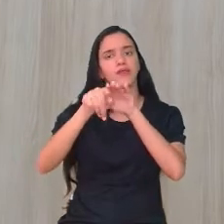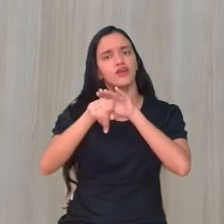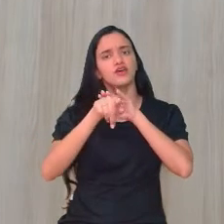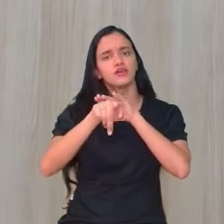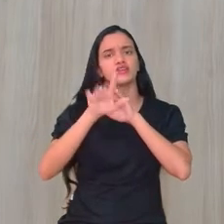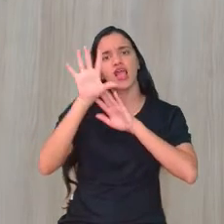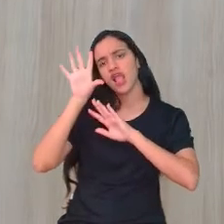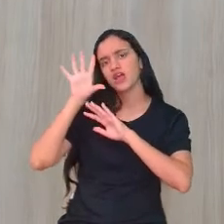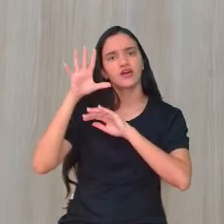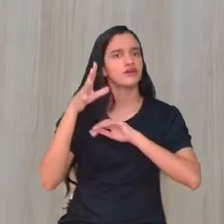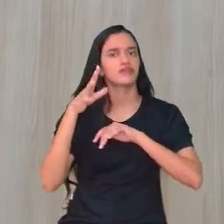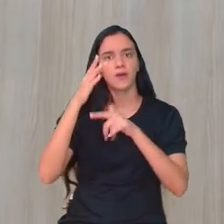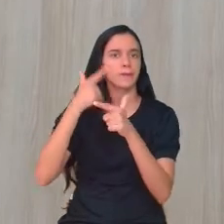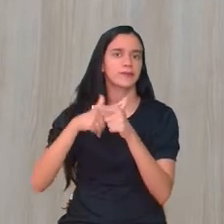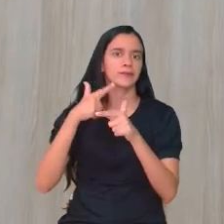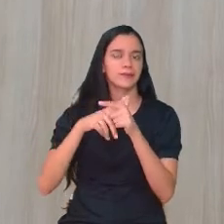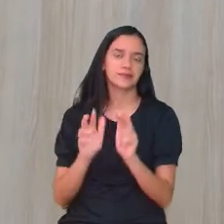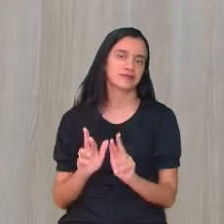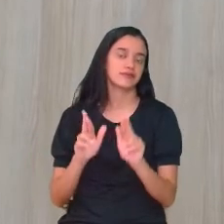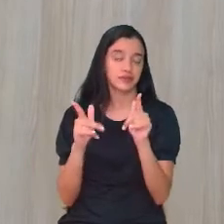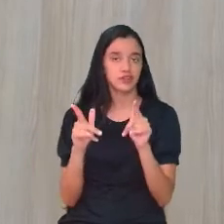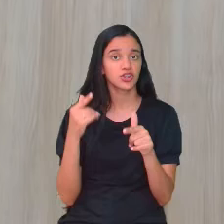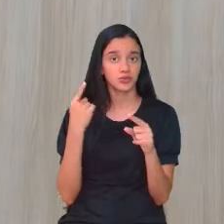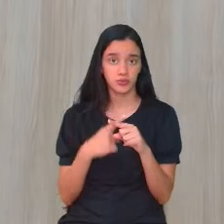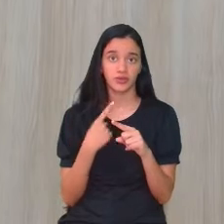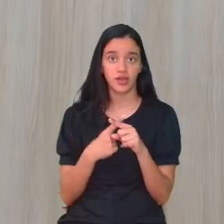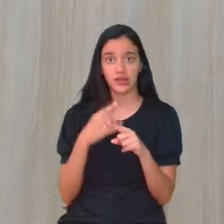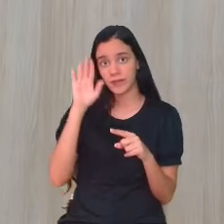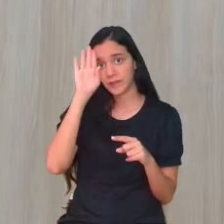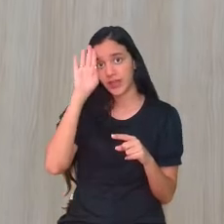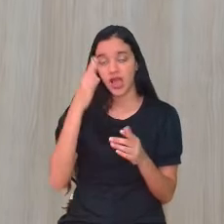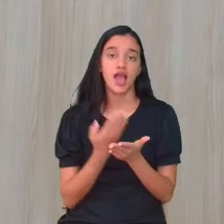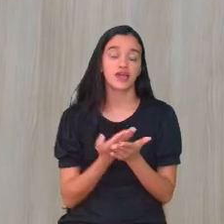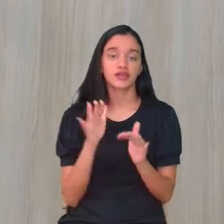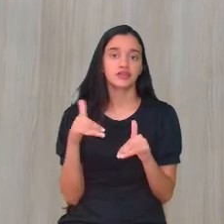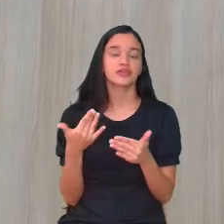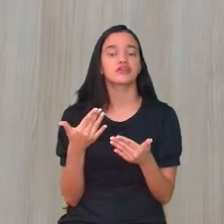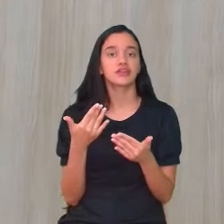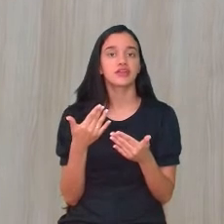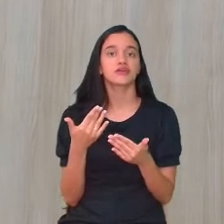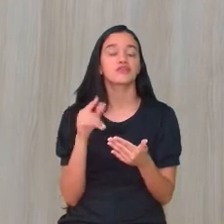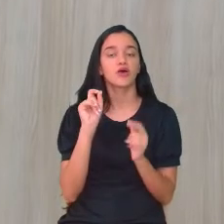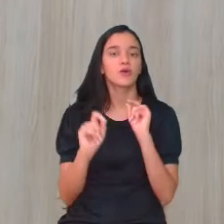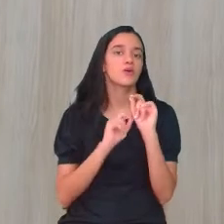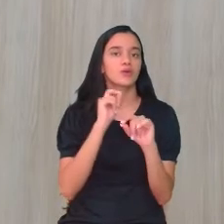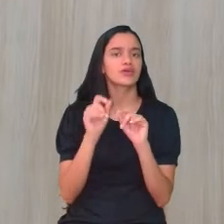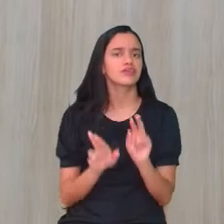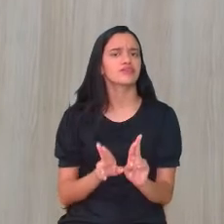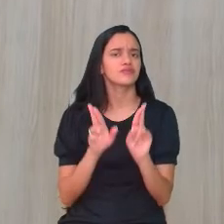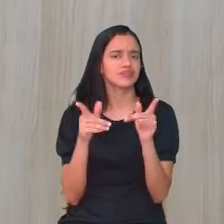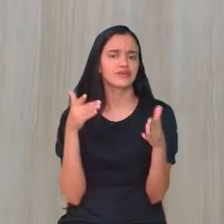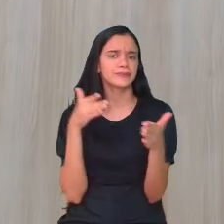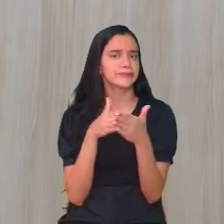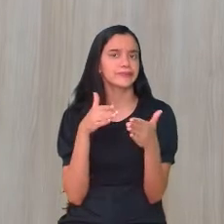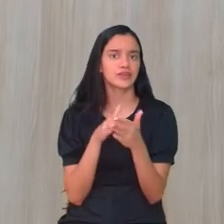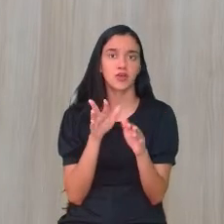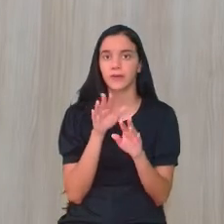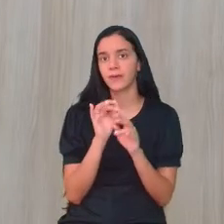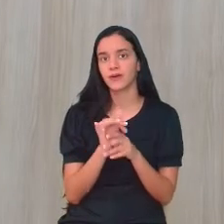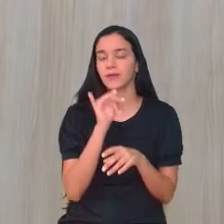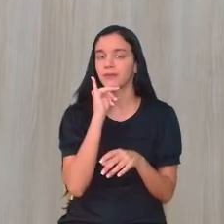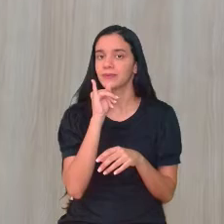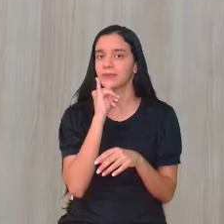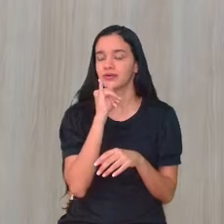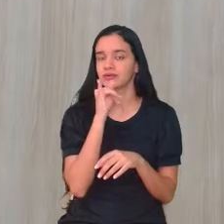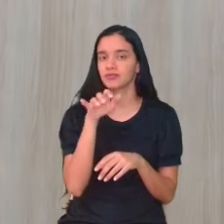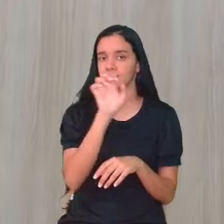você resolveria a questão das diferenças. Porque eles acreditavam que era a questão das diferenças que impediam, por exemplo, a ideia de um